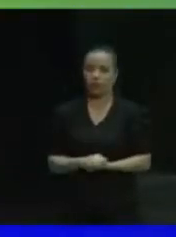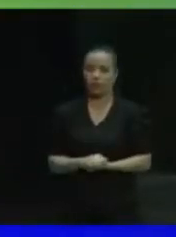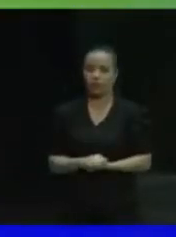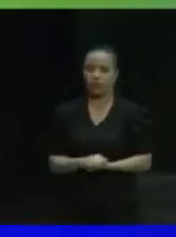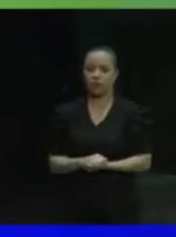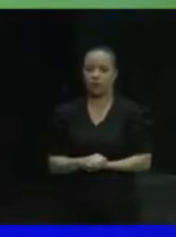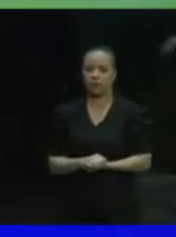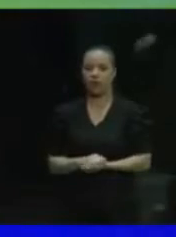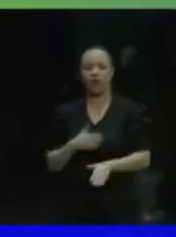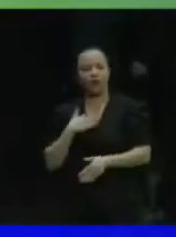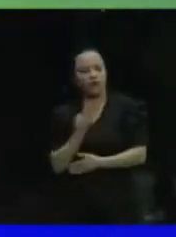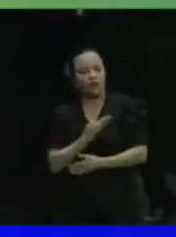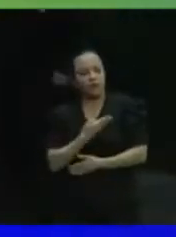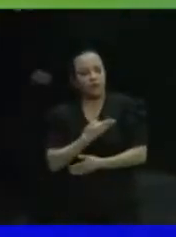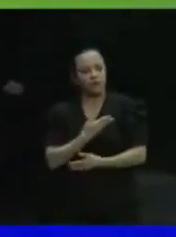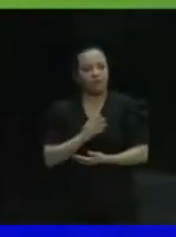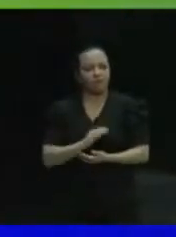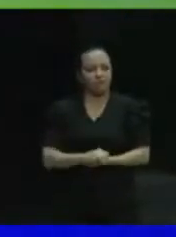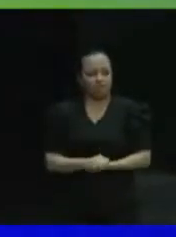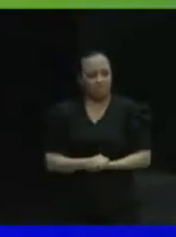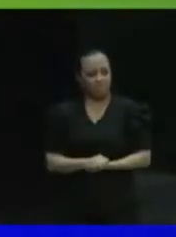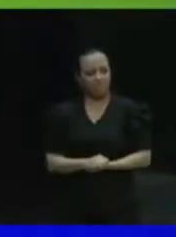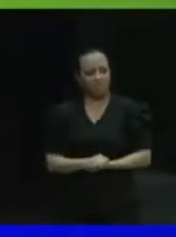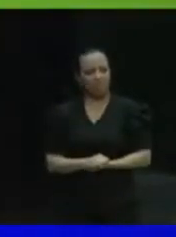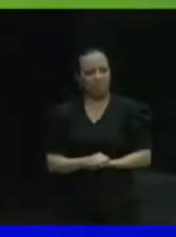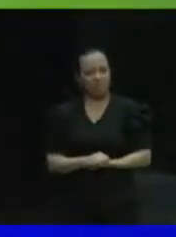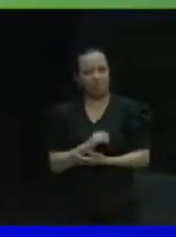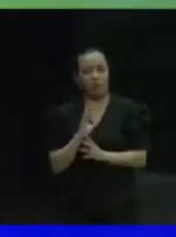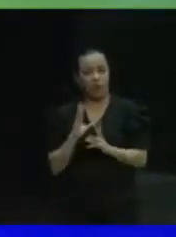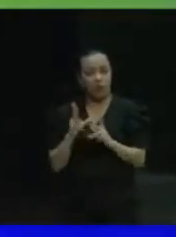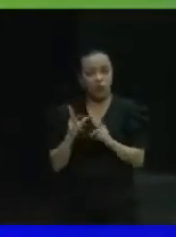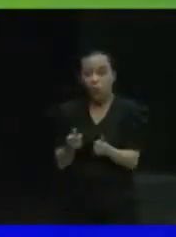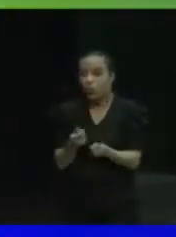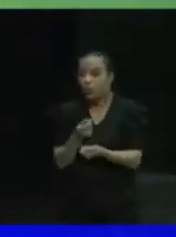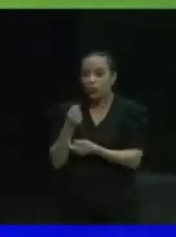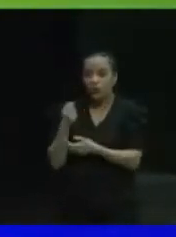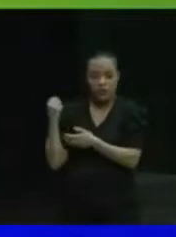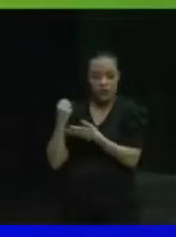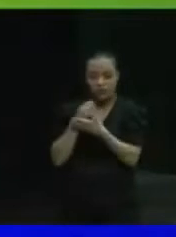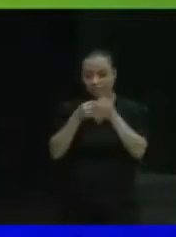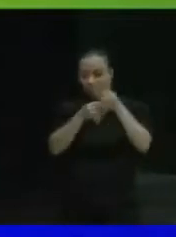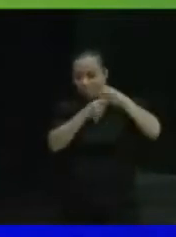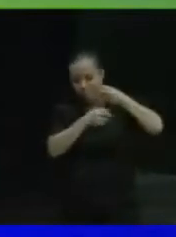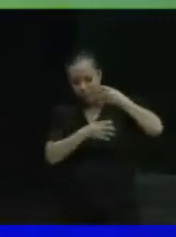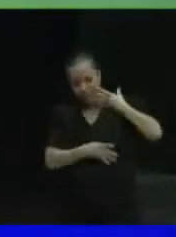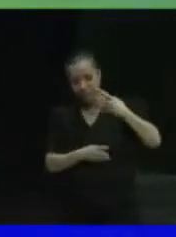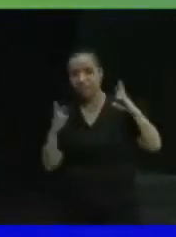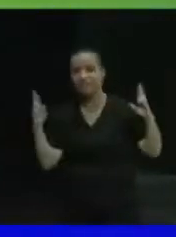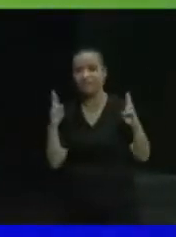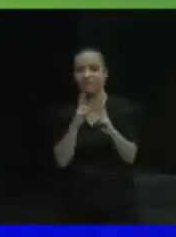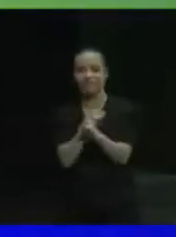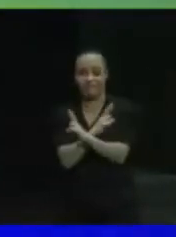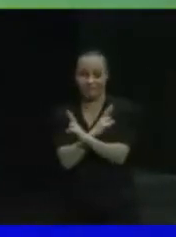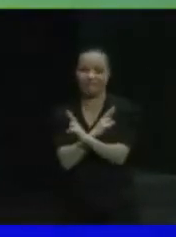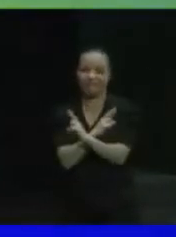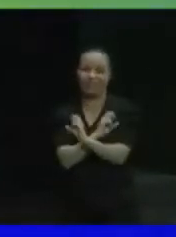Meus amigos e minhas amigas, todas essas coisas estão relacionadas. Se o